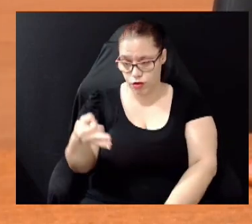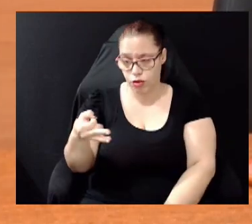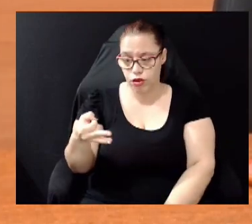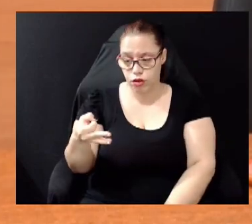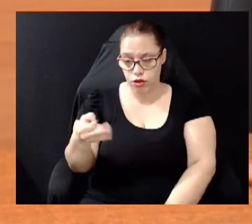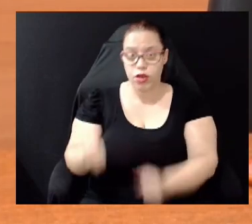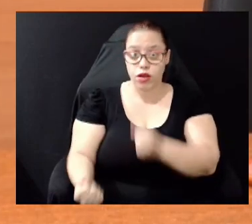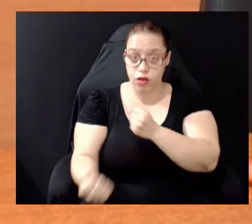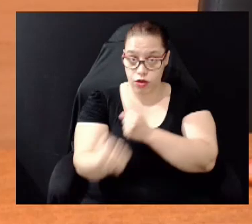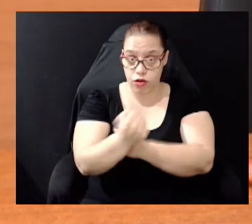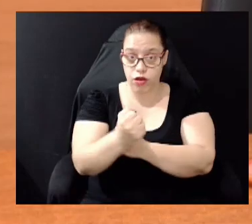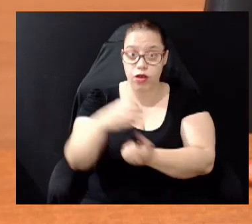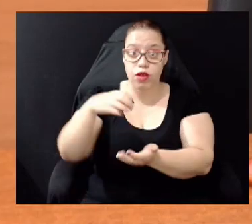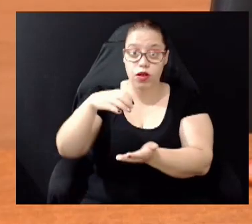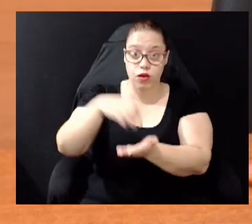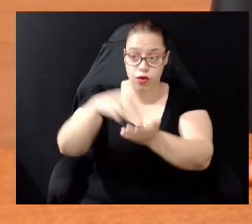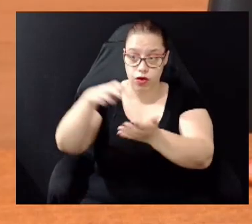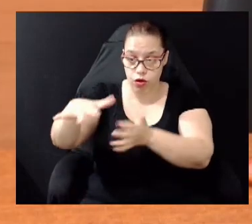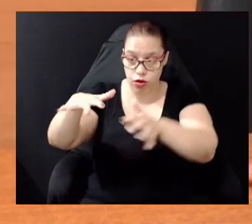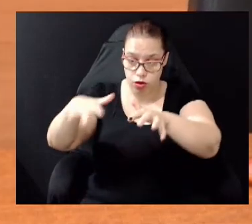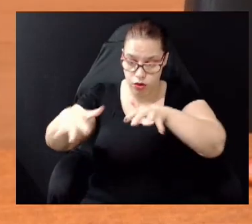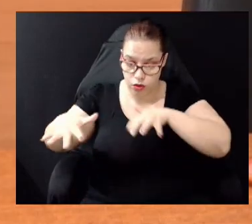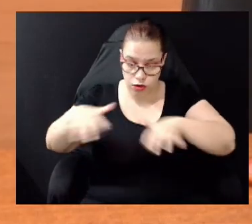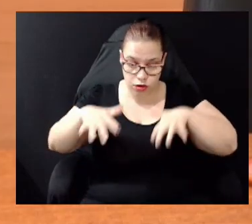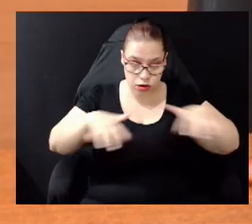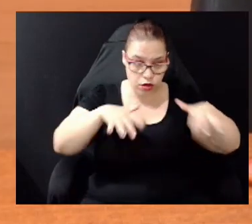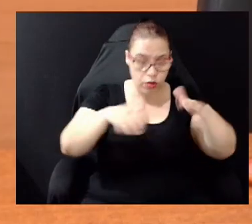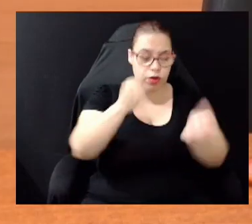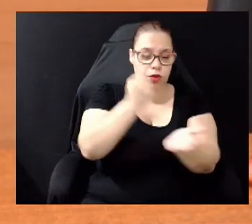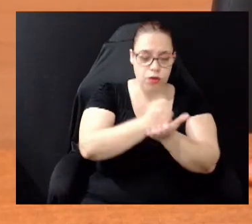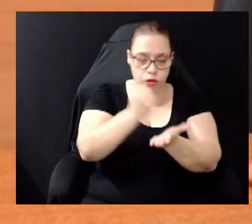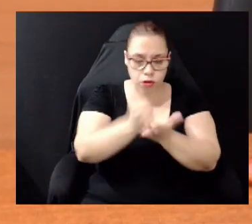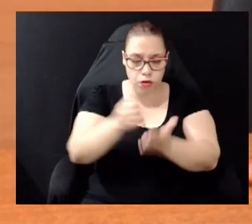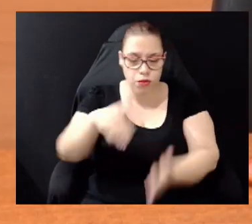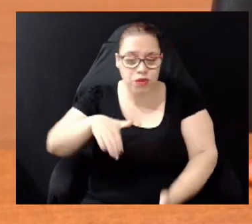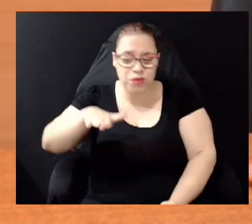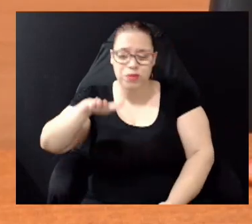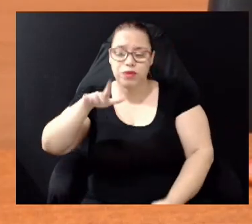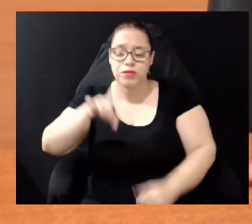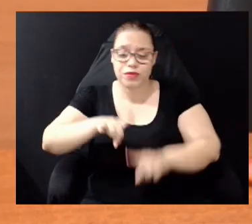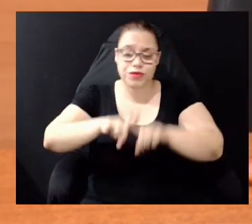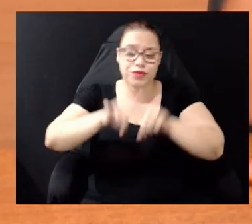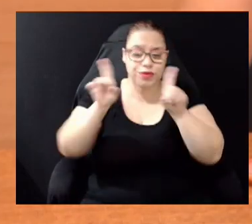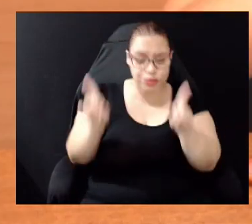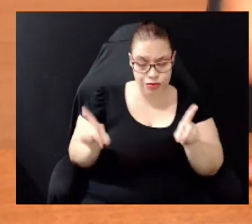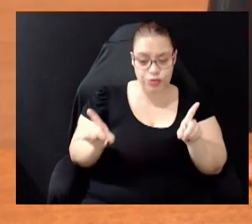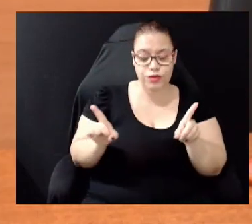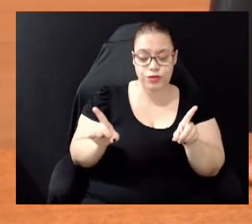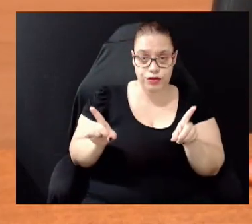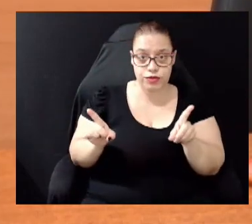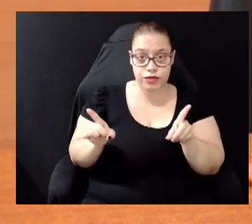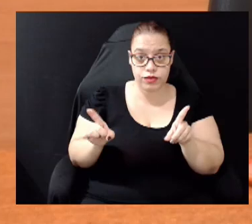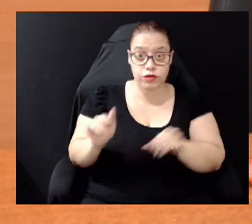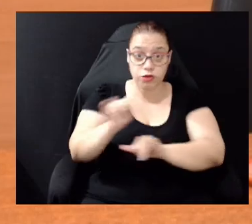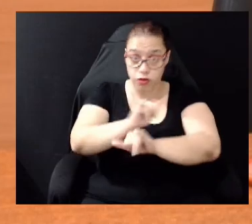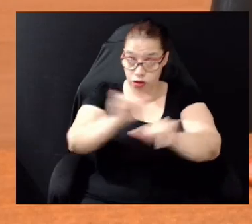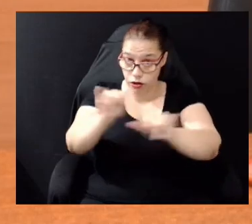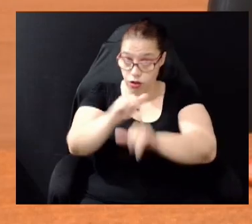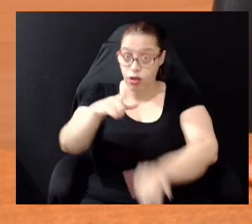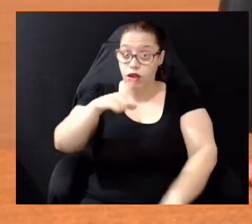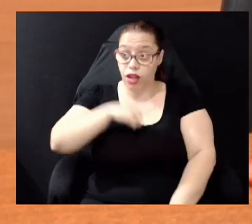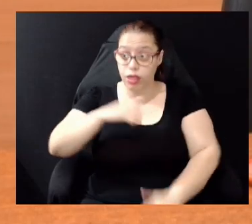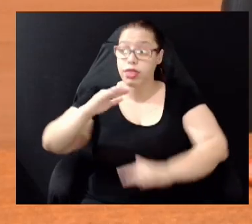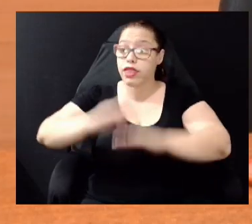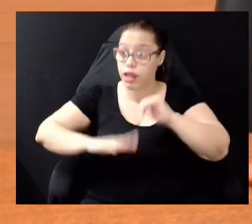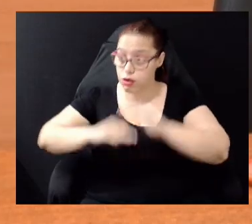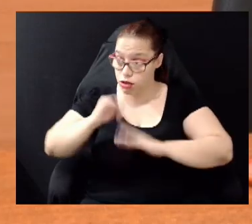nos territórios, que tenha mais contratação, mas também isso passa pela divulgação da existência do serviço para que